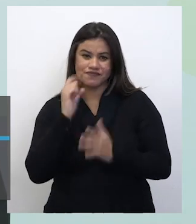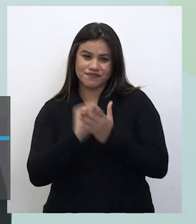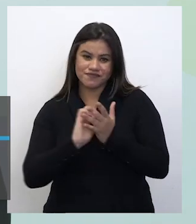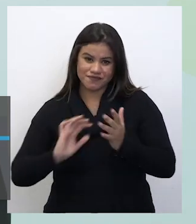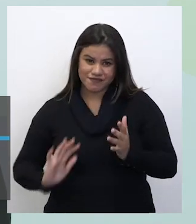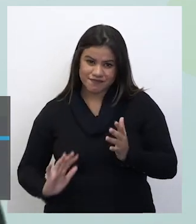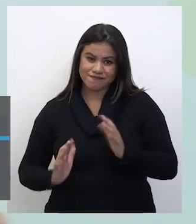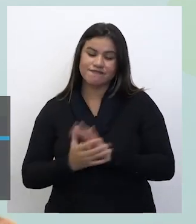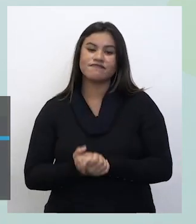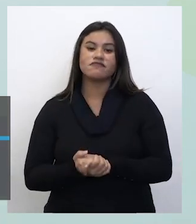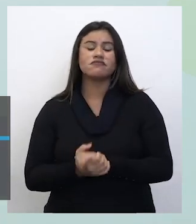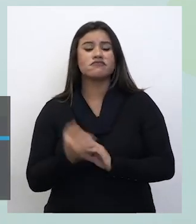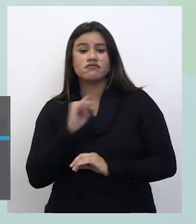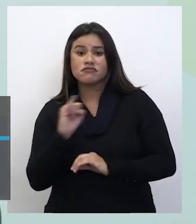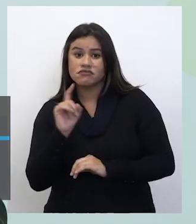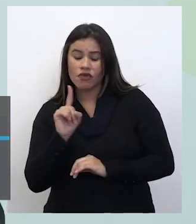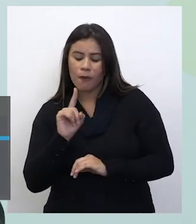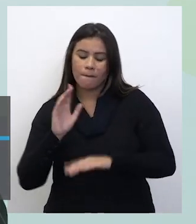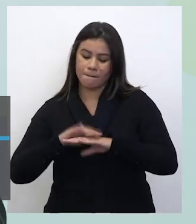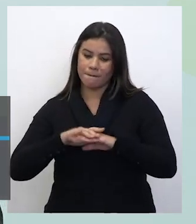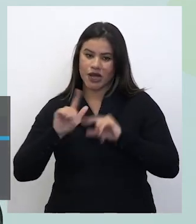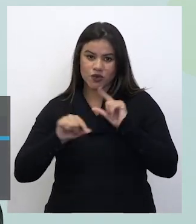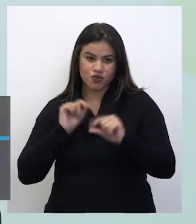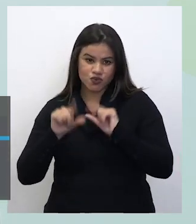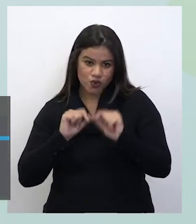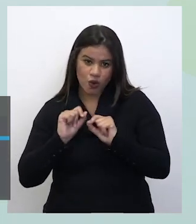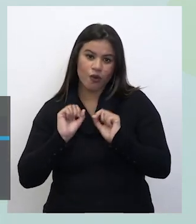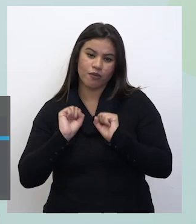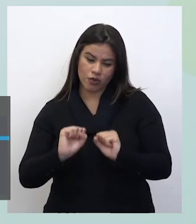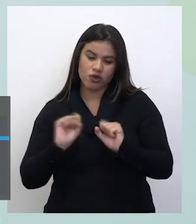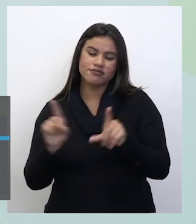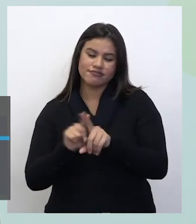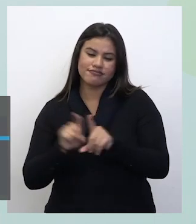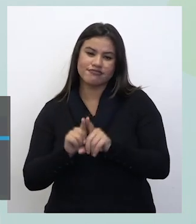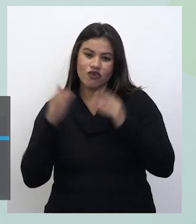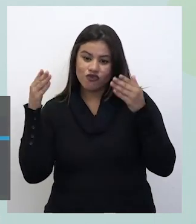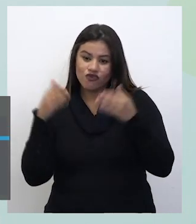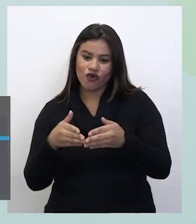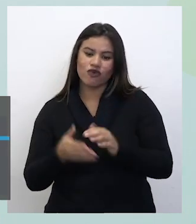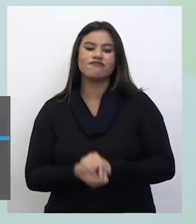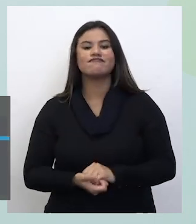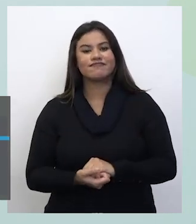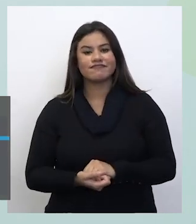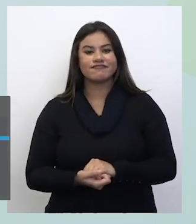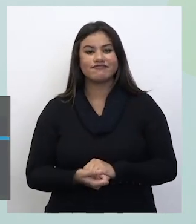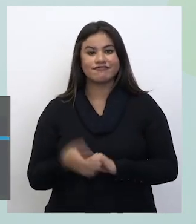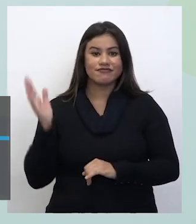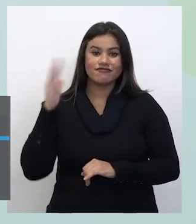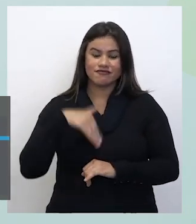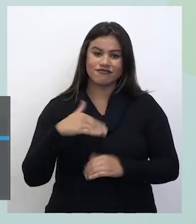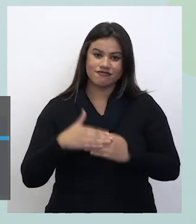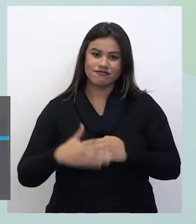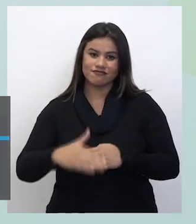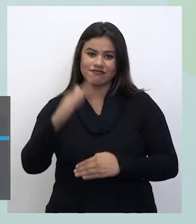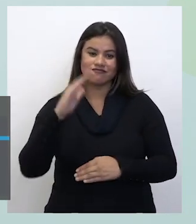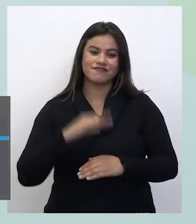competência socioemocional. Se não, a gente escolhe uma dessas competências socioemocionais que estão priorizadas aí no caderno de respostas. Vamos seguir então com a